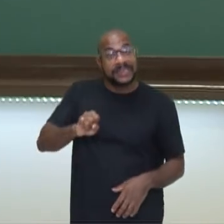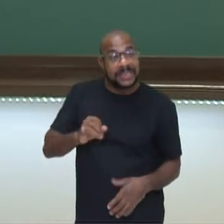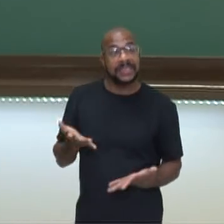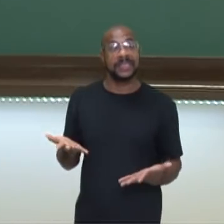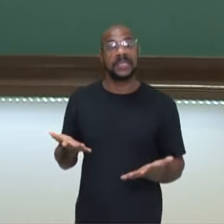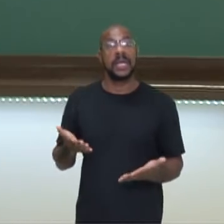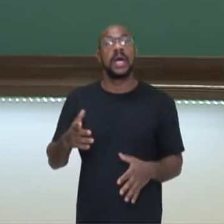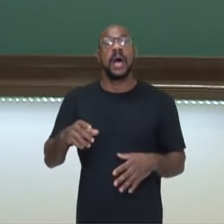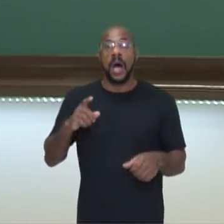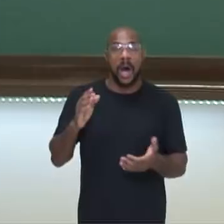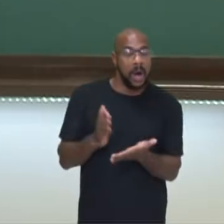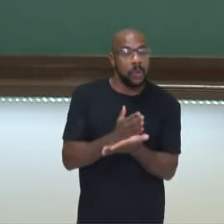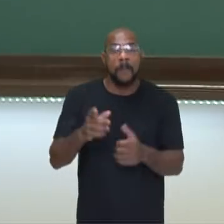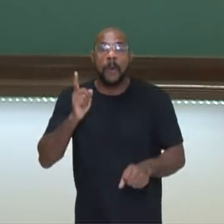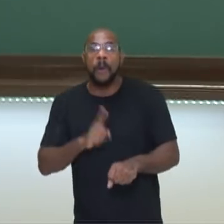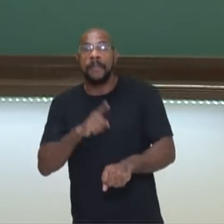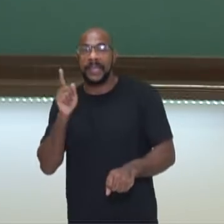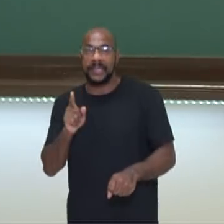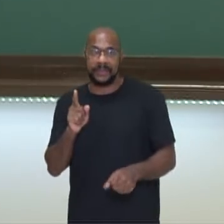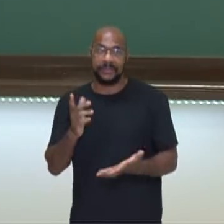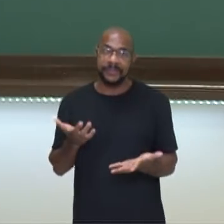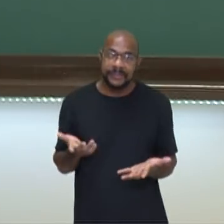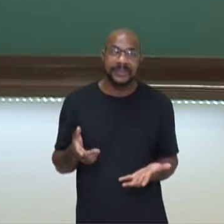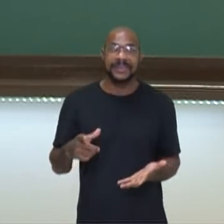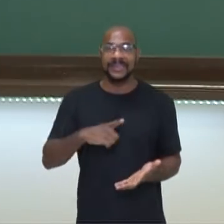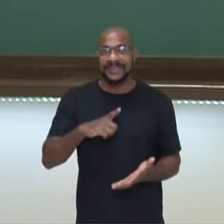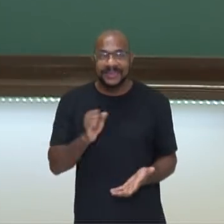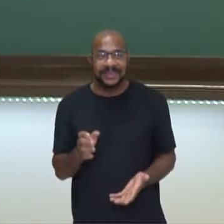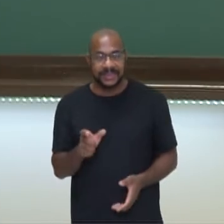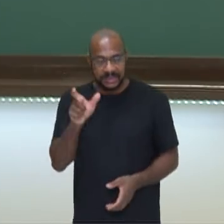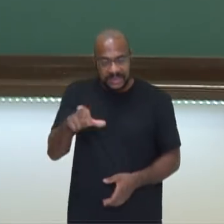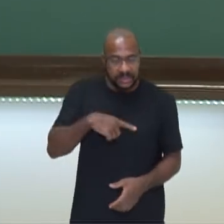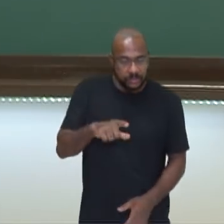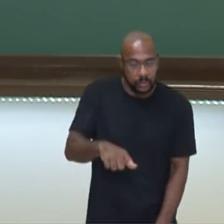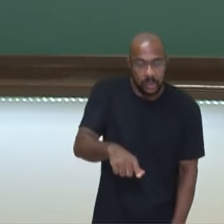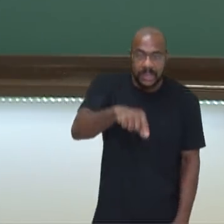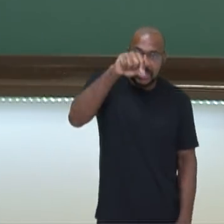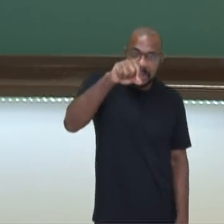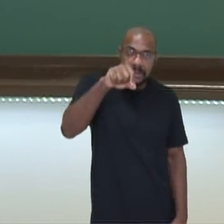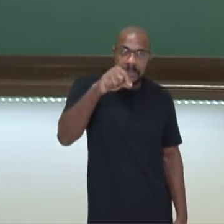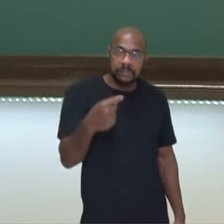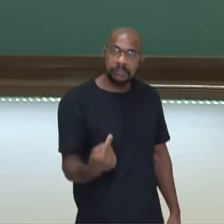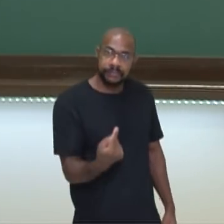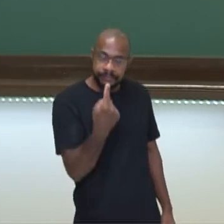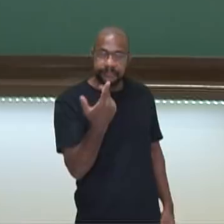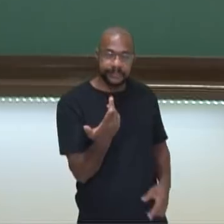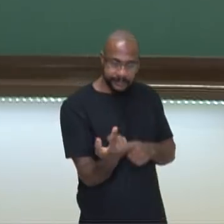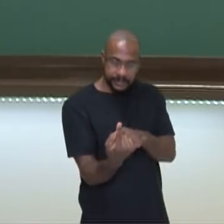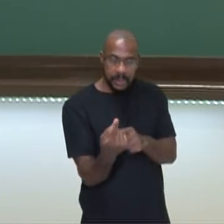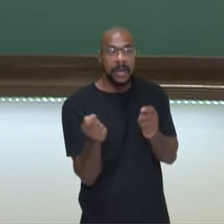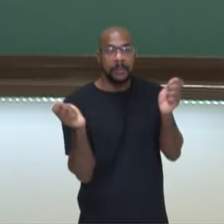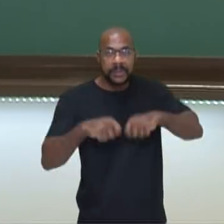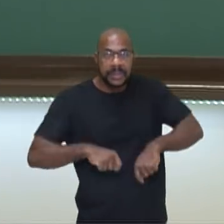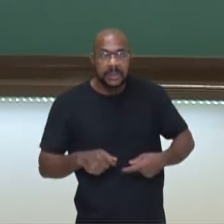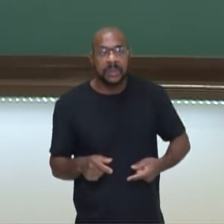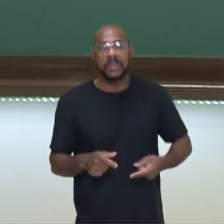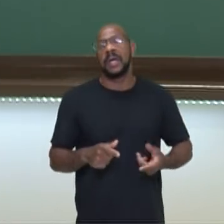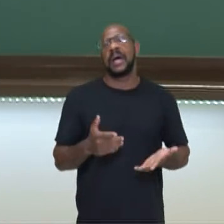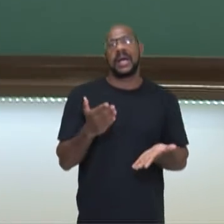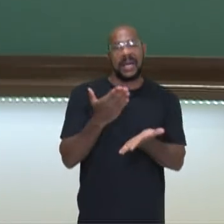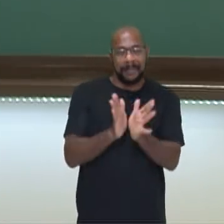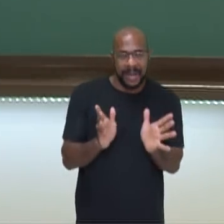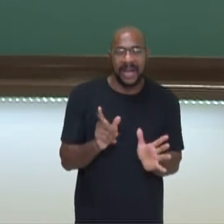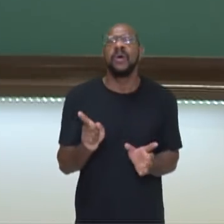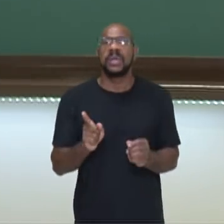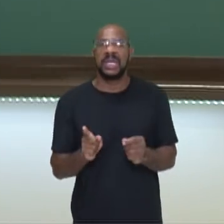algum momento alguém da oposição fosse eleito e poderia acabar com todo esse